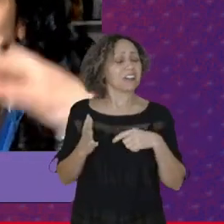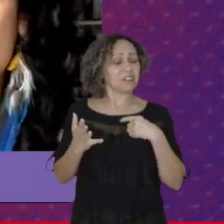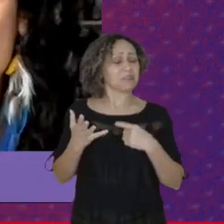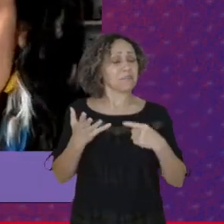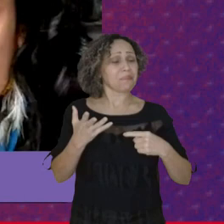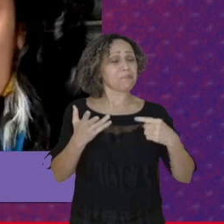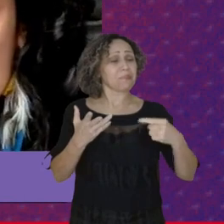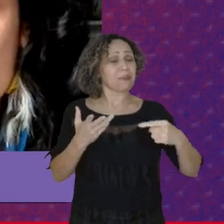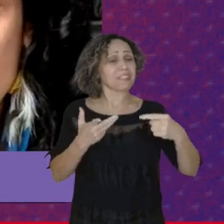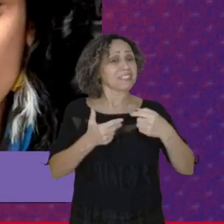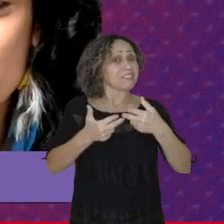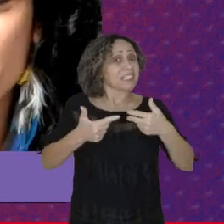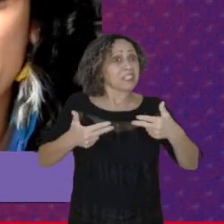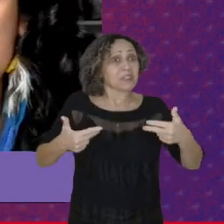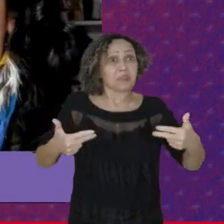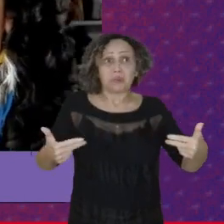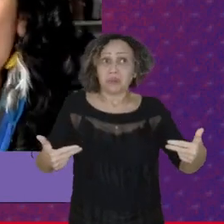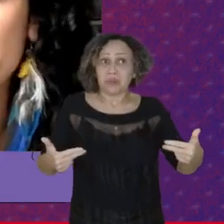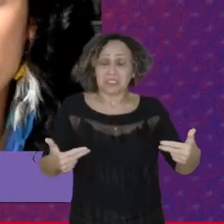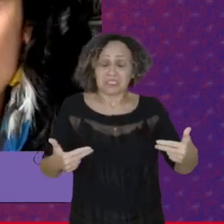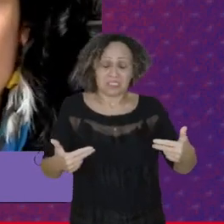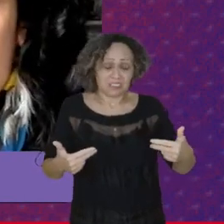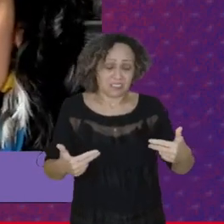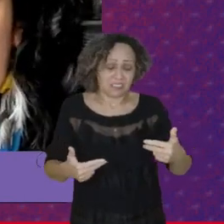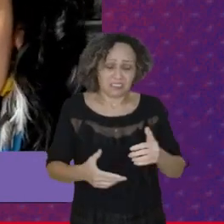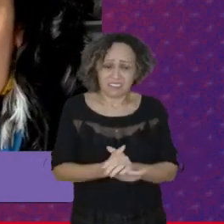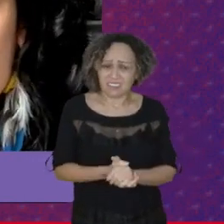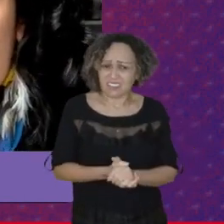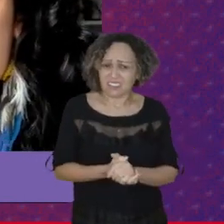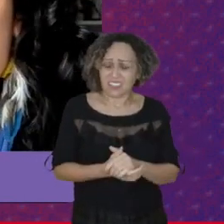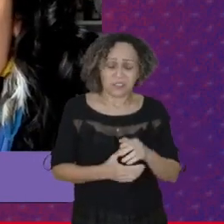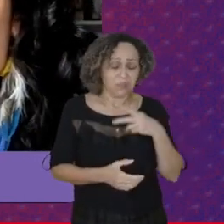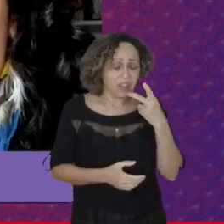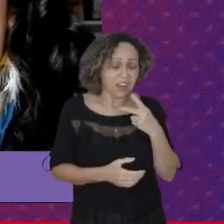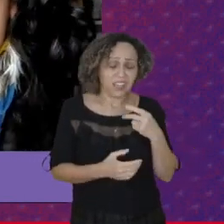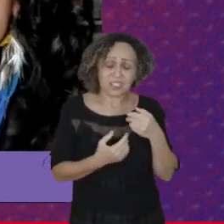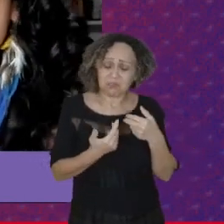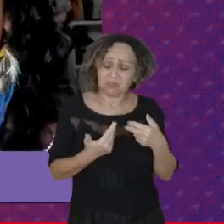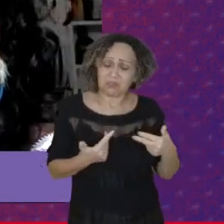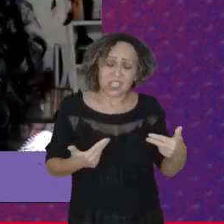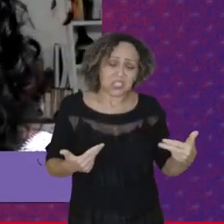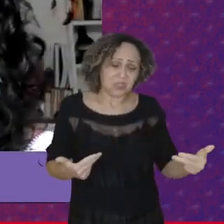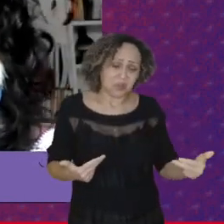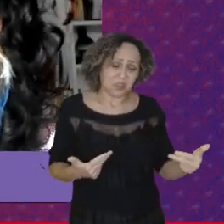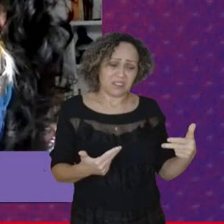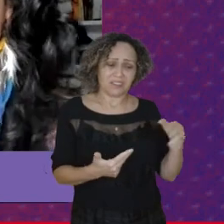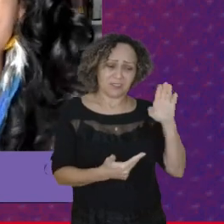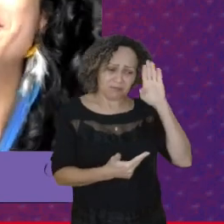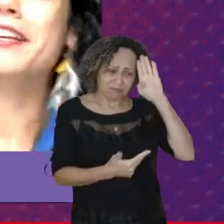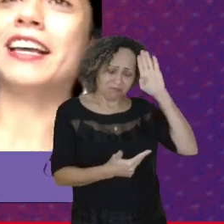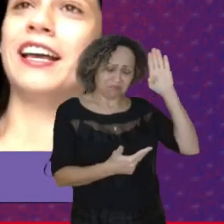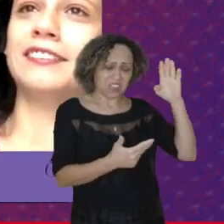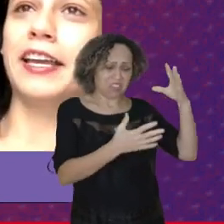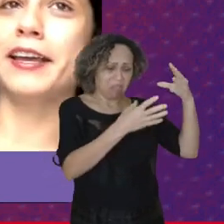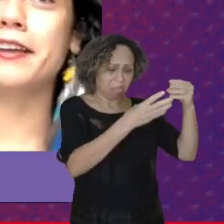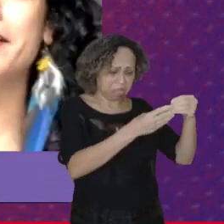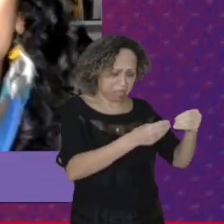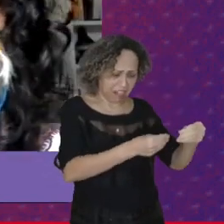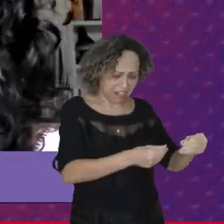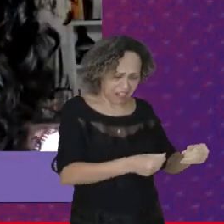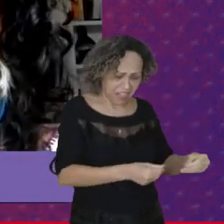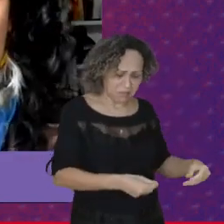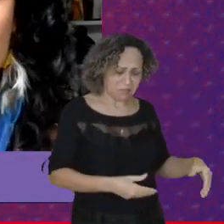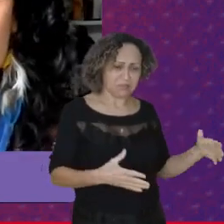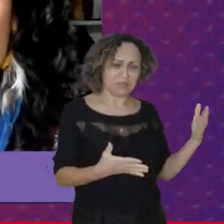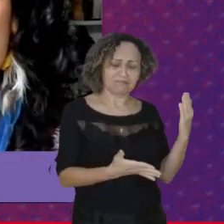for falar de todos os retrocessos que a gente viveu, a gente vai ficar muitas horas aqui falando, infelizmente. Infelizmente, a gente poderia ficar